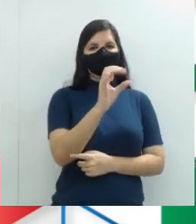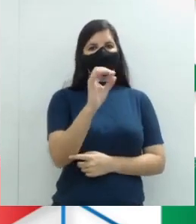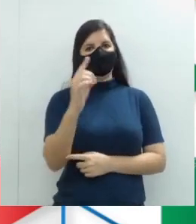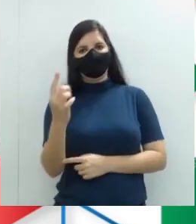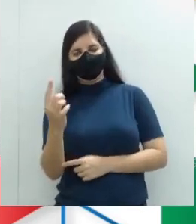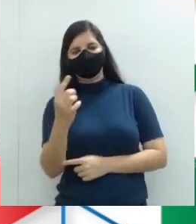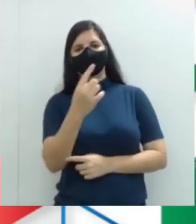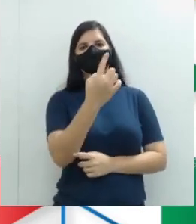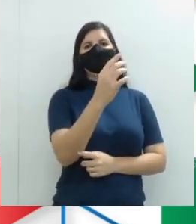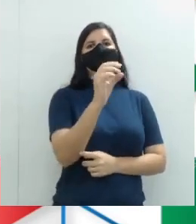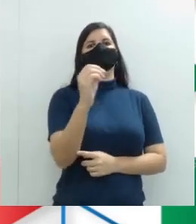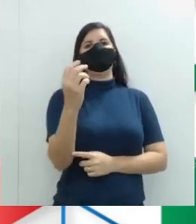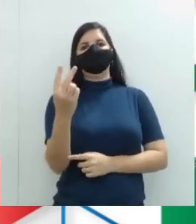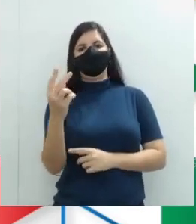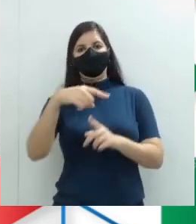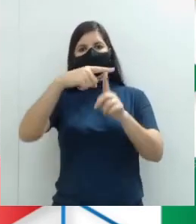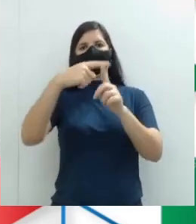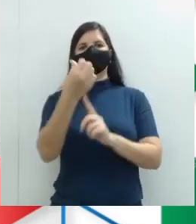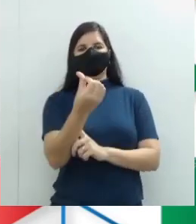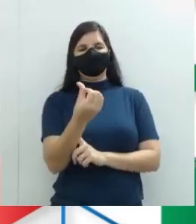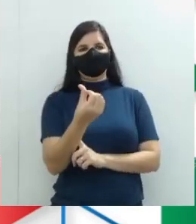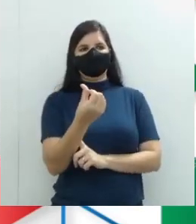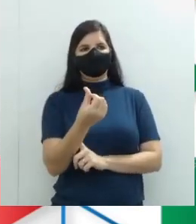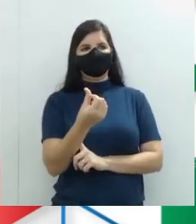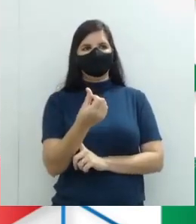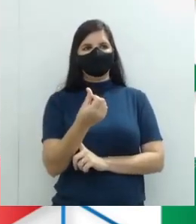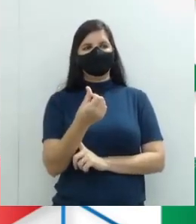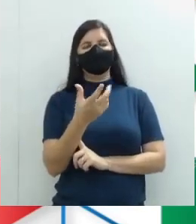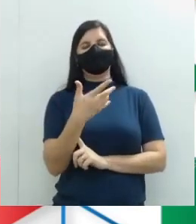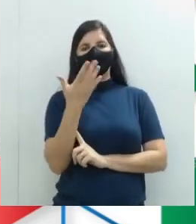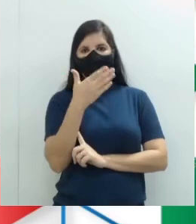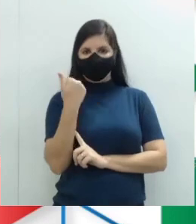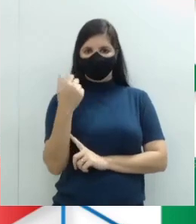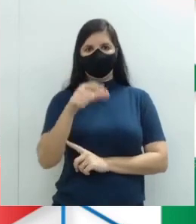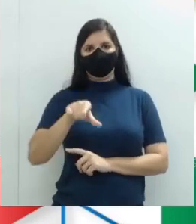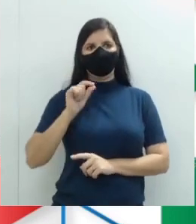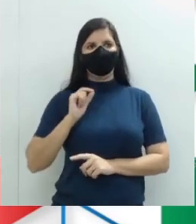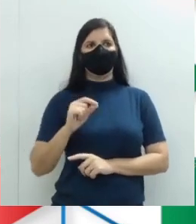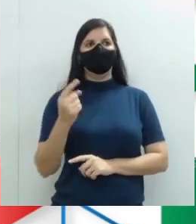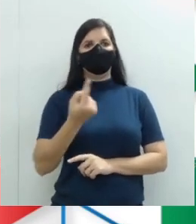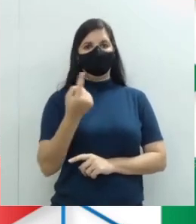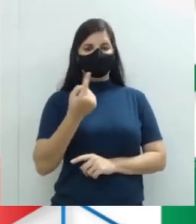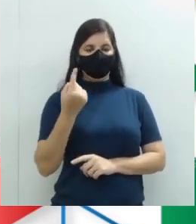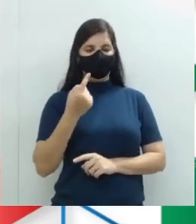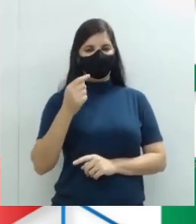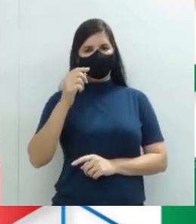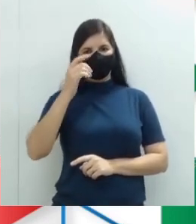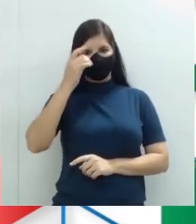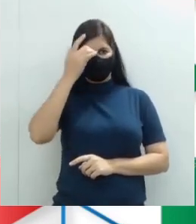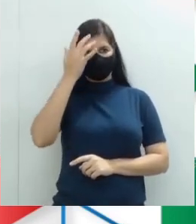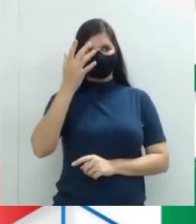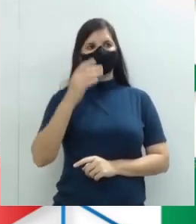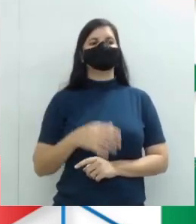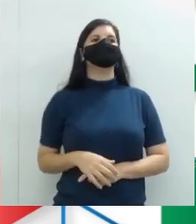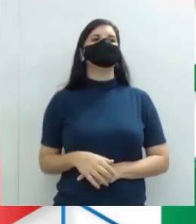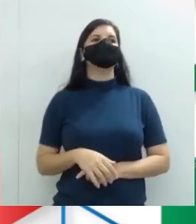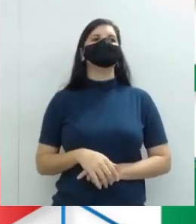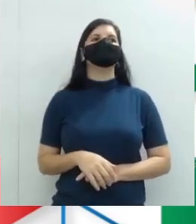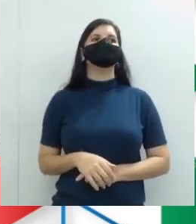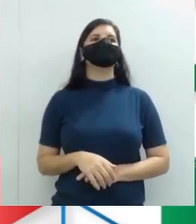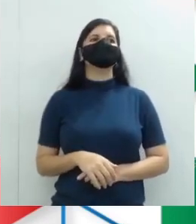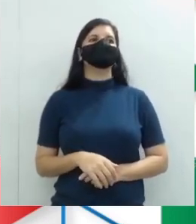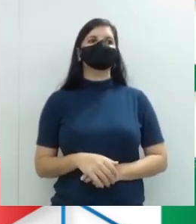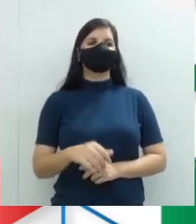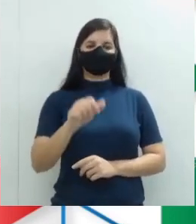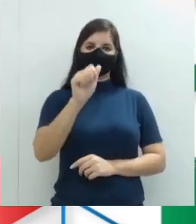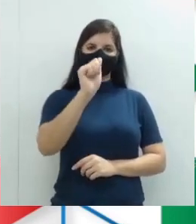e ainda vou adicionar 6, tá bom? Não tem moleza no item 2, tá bom? Então, ó,